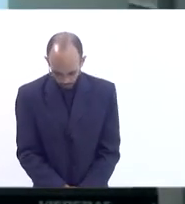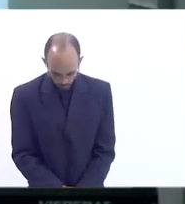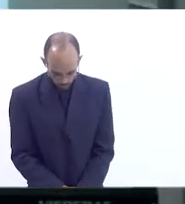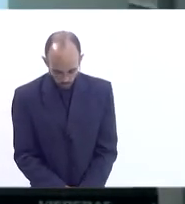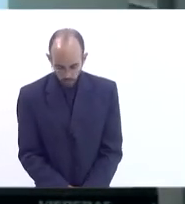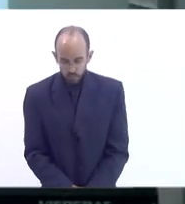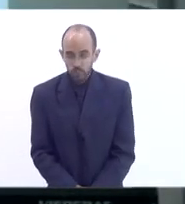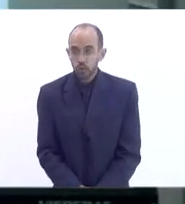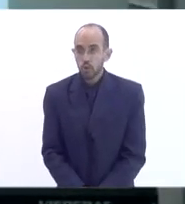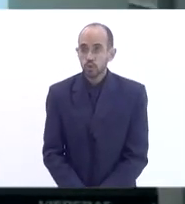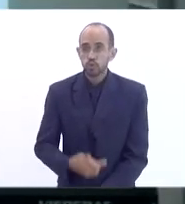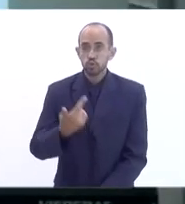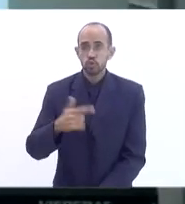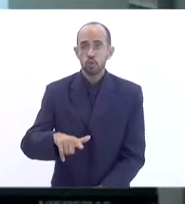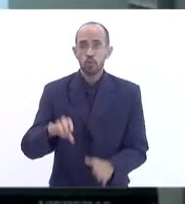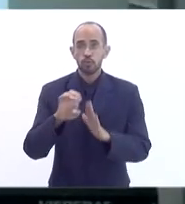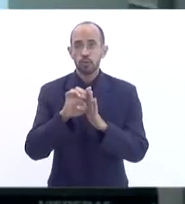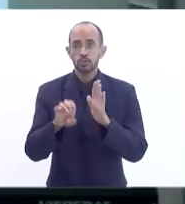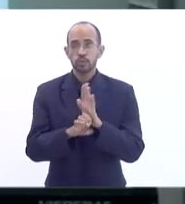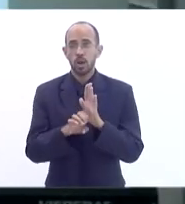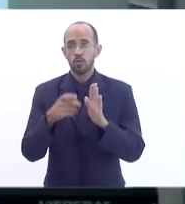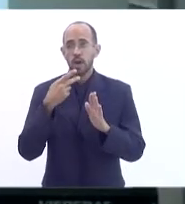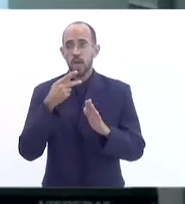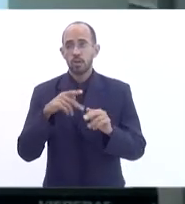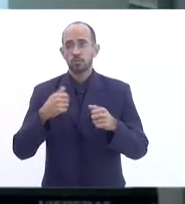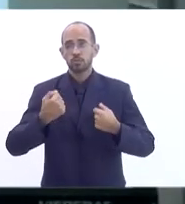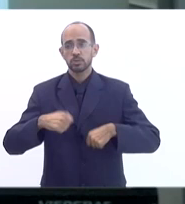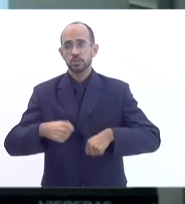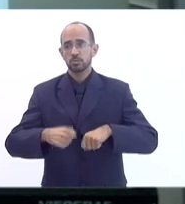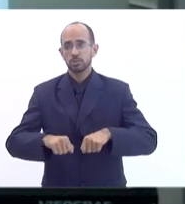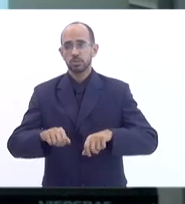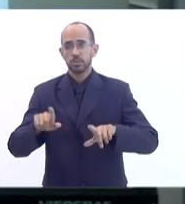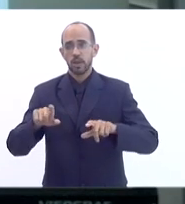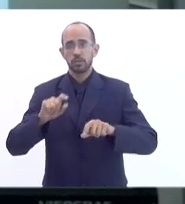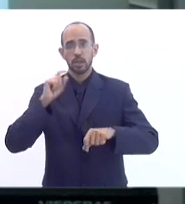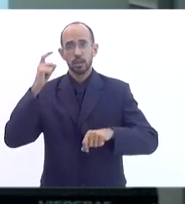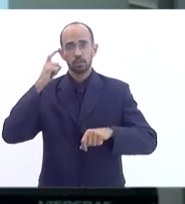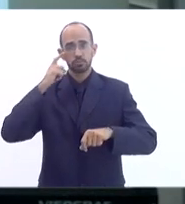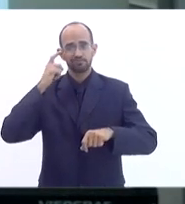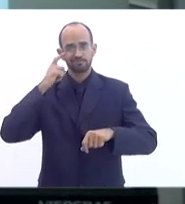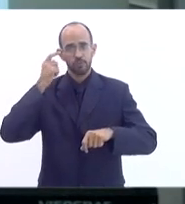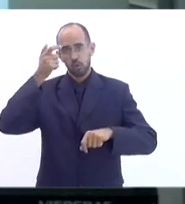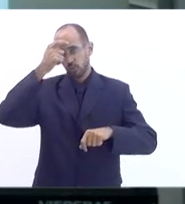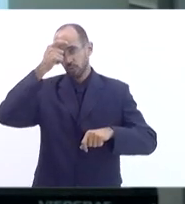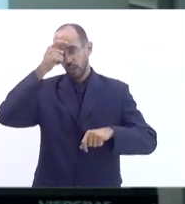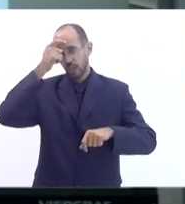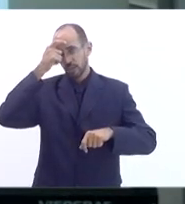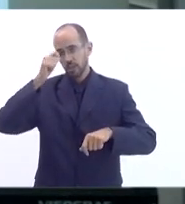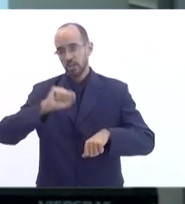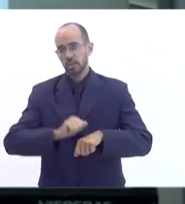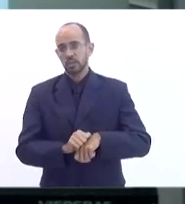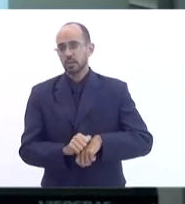é mais vezes no edital dizendo que vocês teriam ciência das dos requisitos